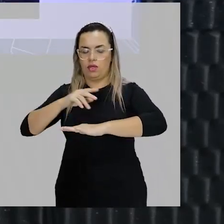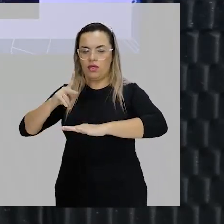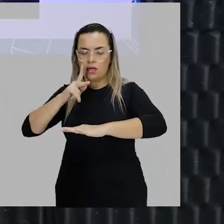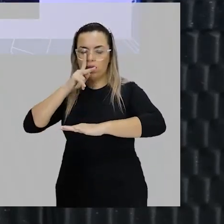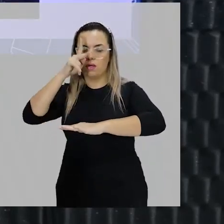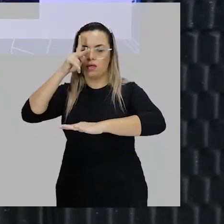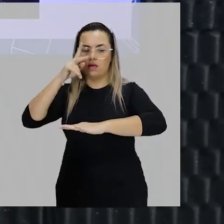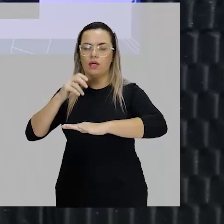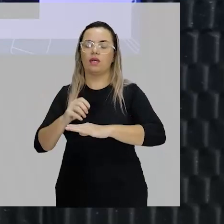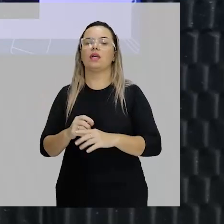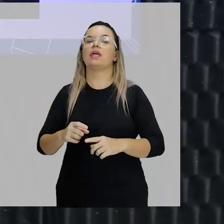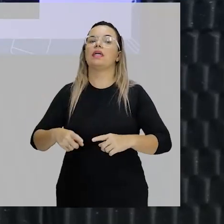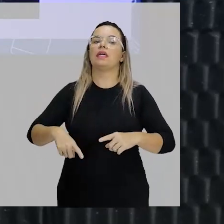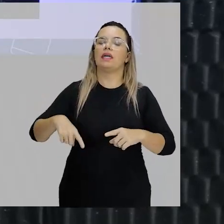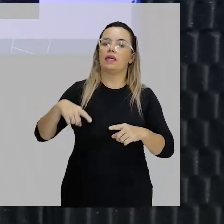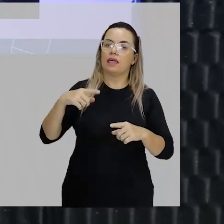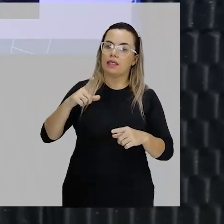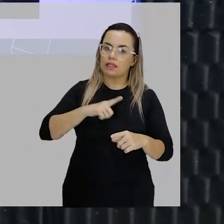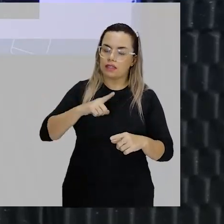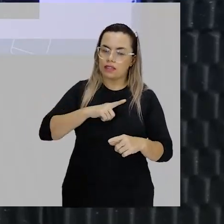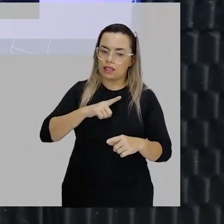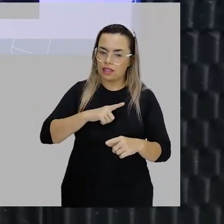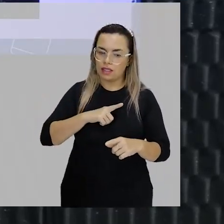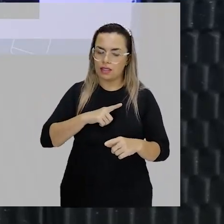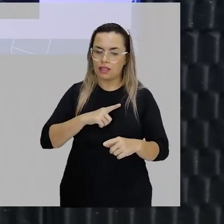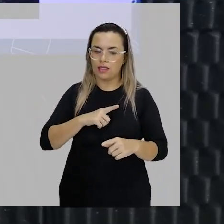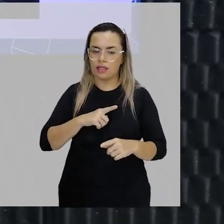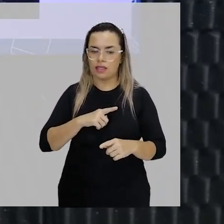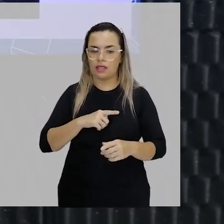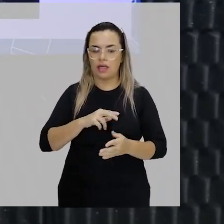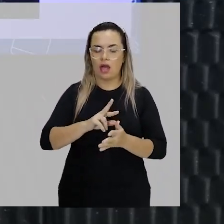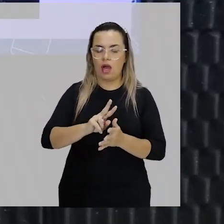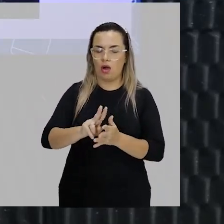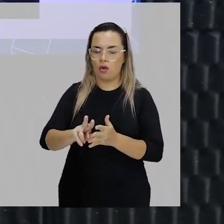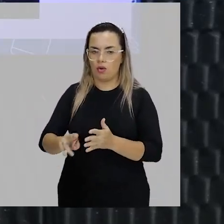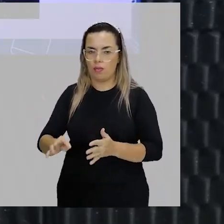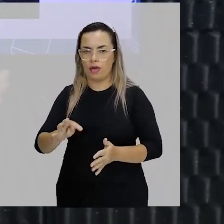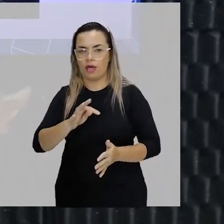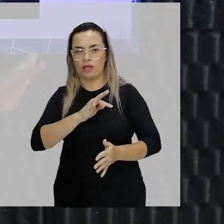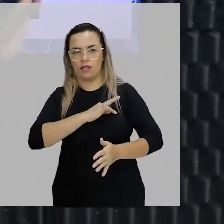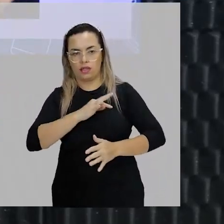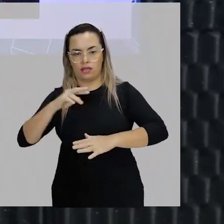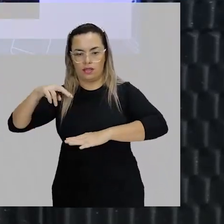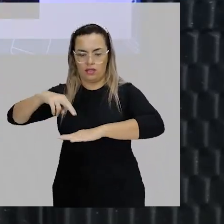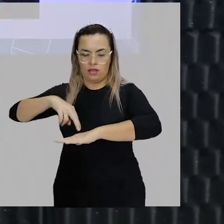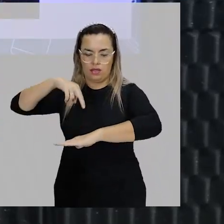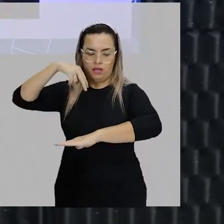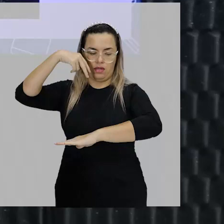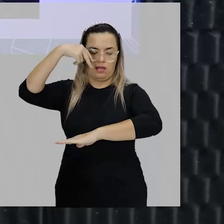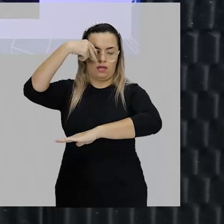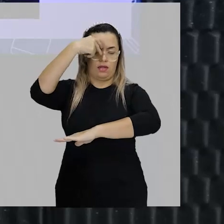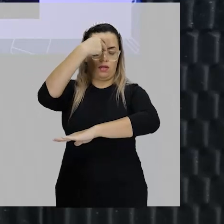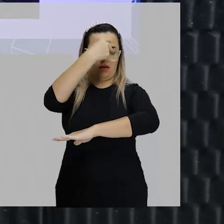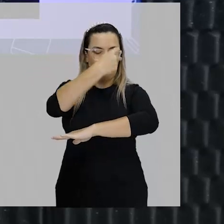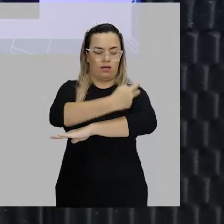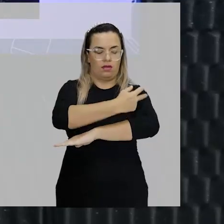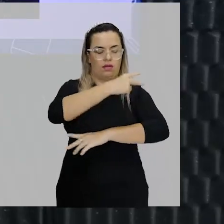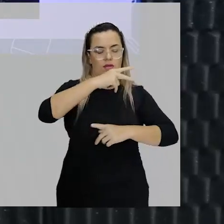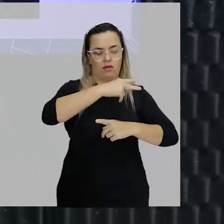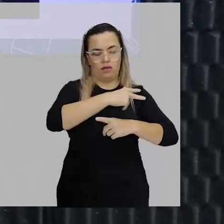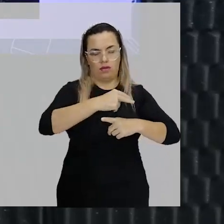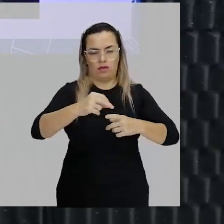algumas técnicas de salto, também vou especificar na próxima aula. Então, vence aquele atleta que saltar o mais alto